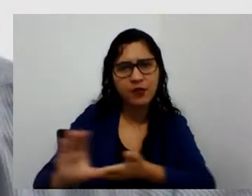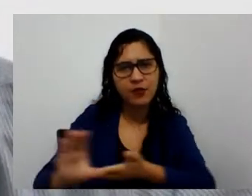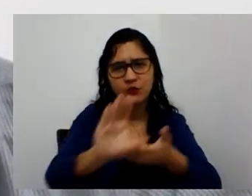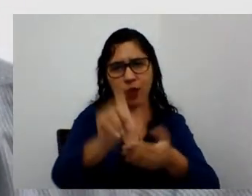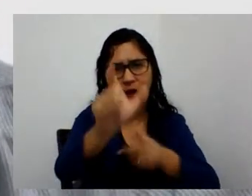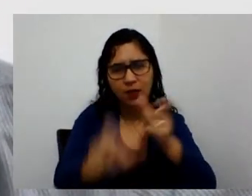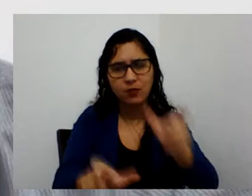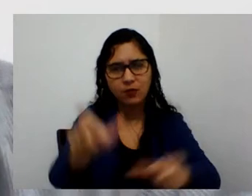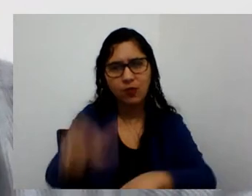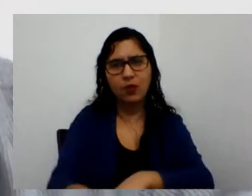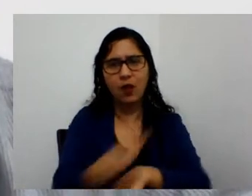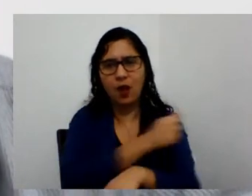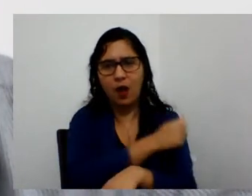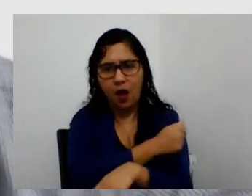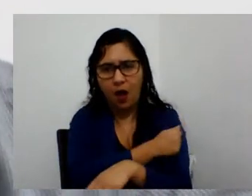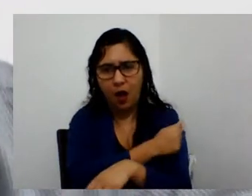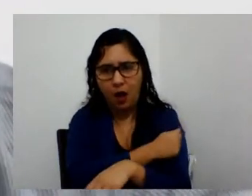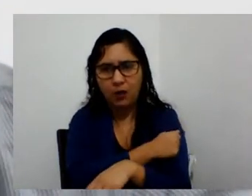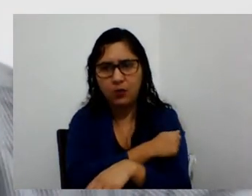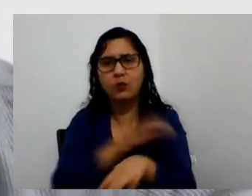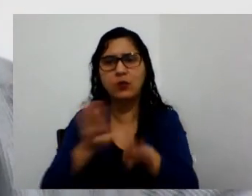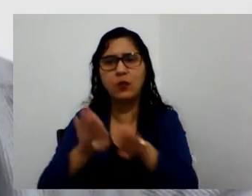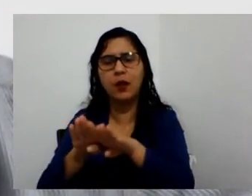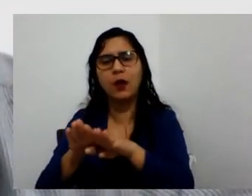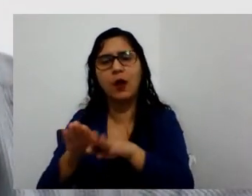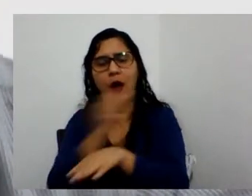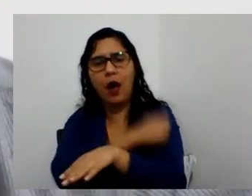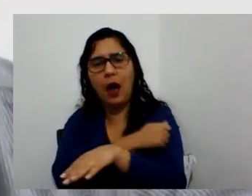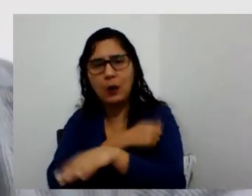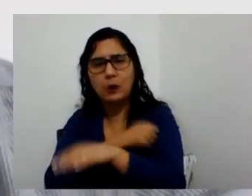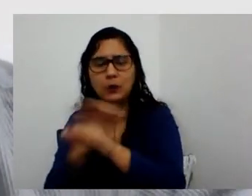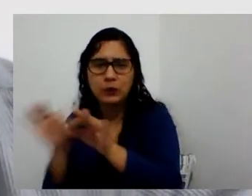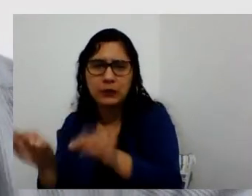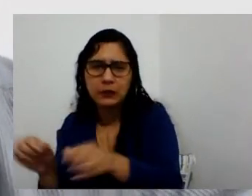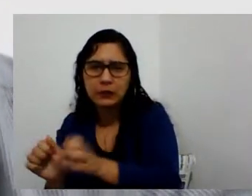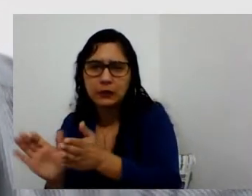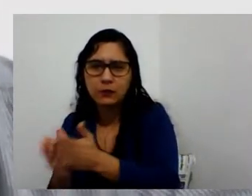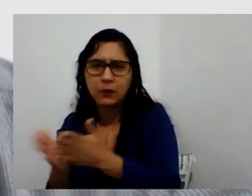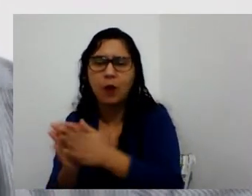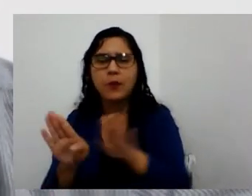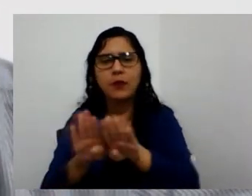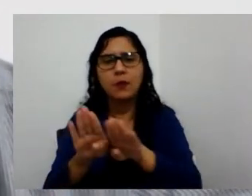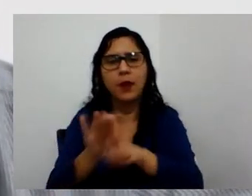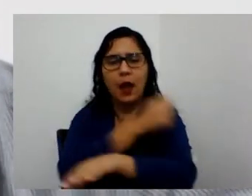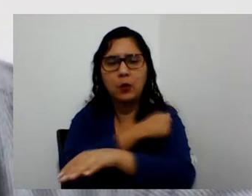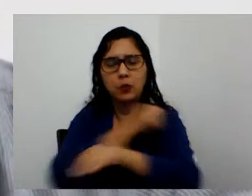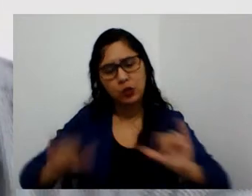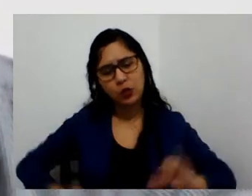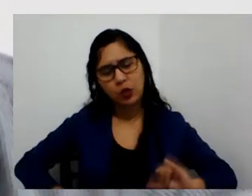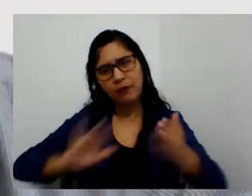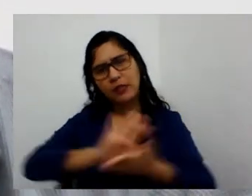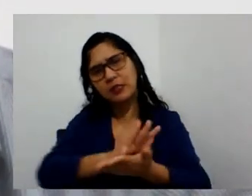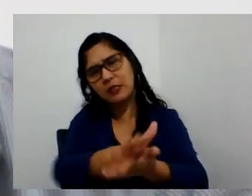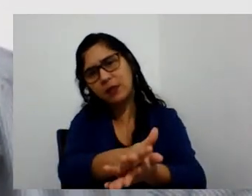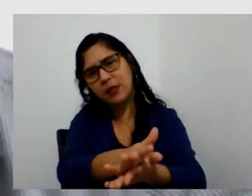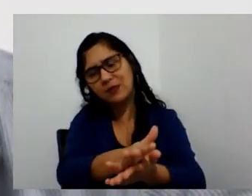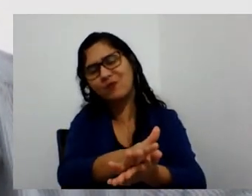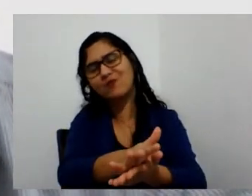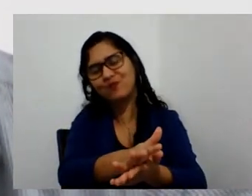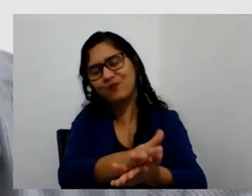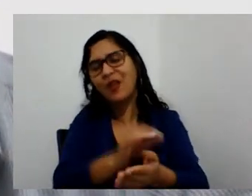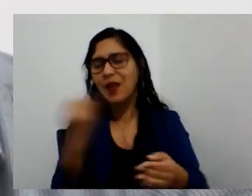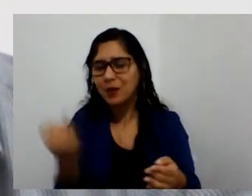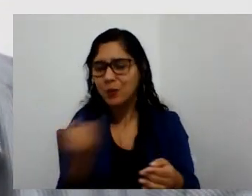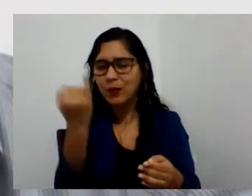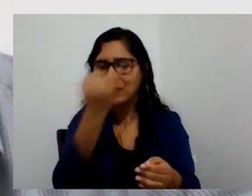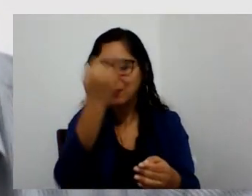alunos, tanto os alunos carentes como os alunos que sofrem discriminação e tudo mais, como tudo isso é tão importante para a nossa